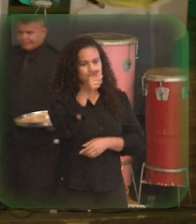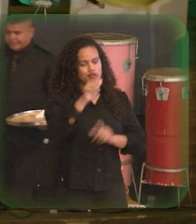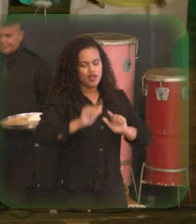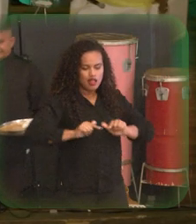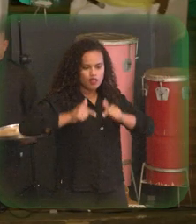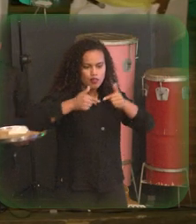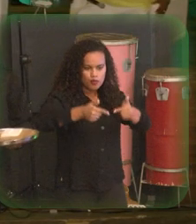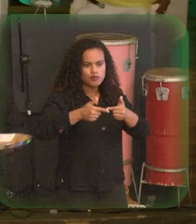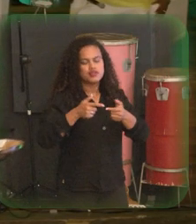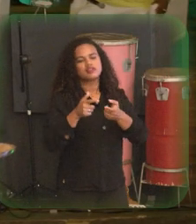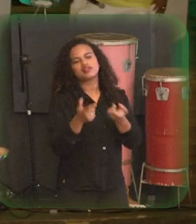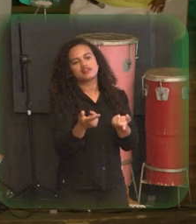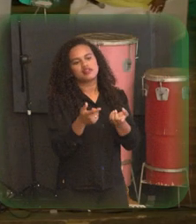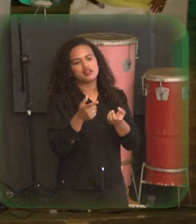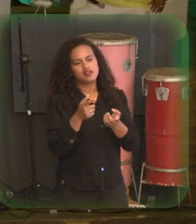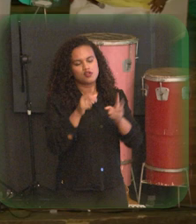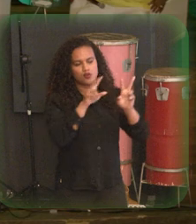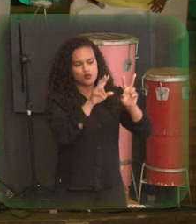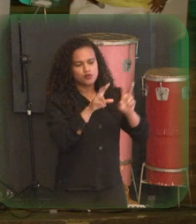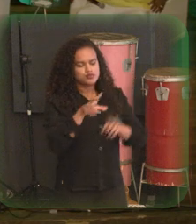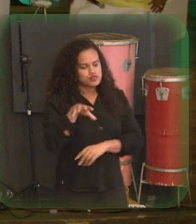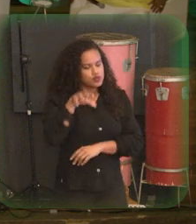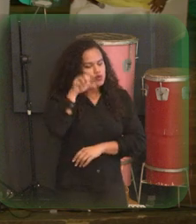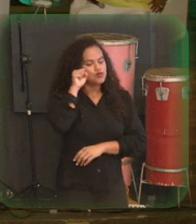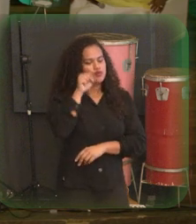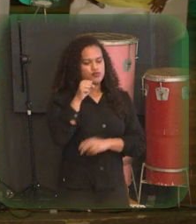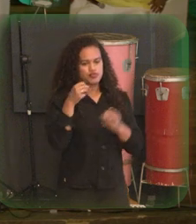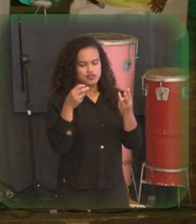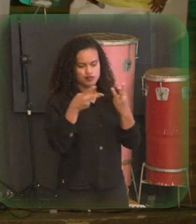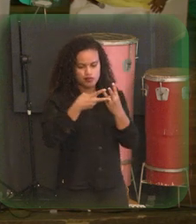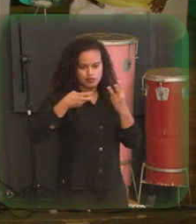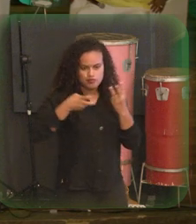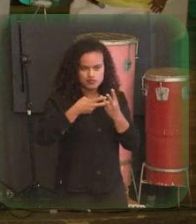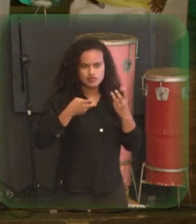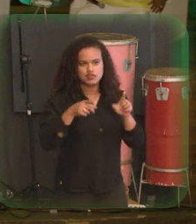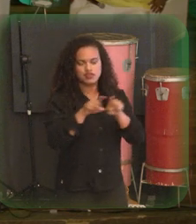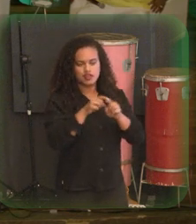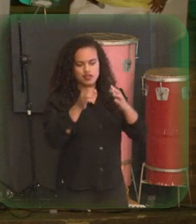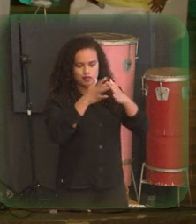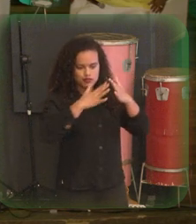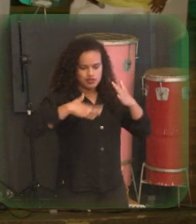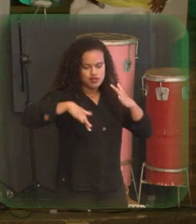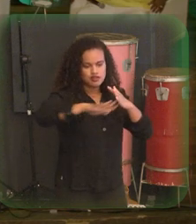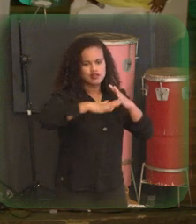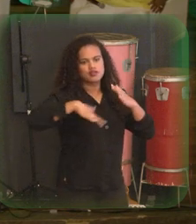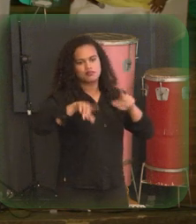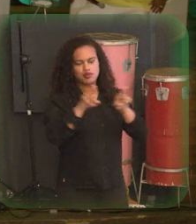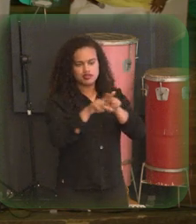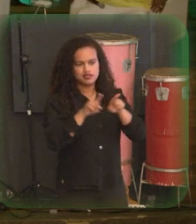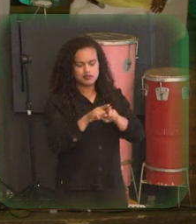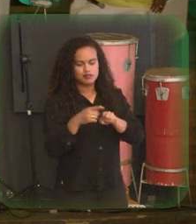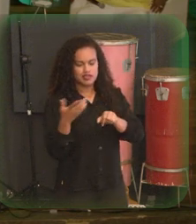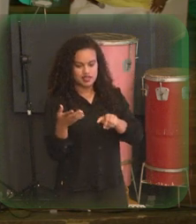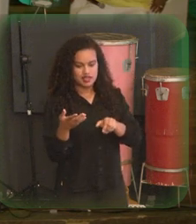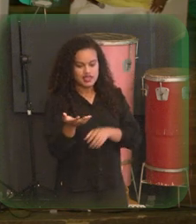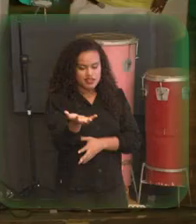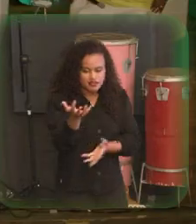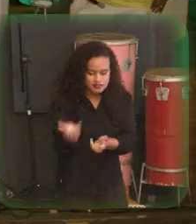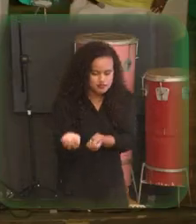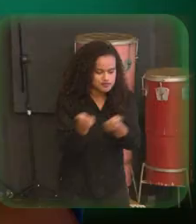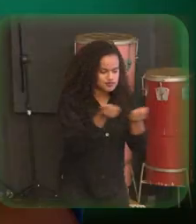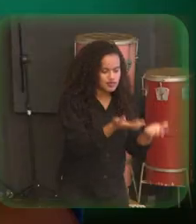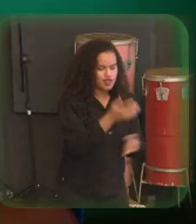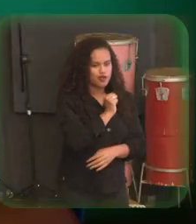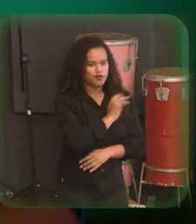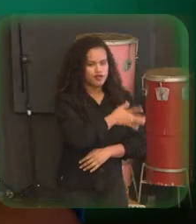escutar os povos indígenas, de escutar os povos quilombolas e conseguir trazer para o IFPE uma especialização, né, professora